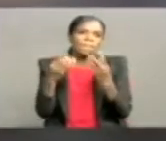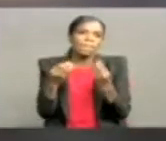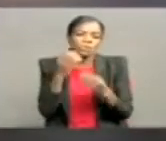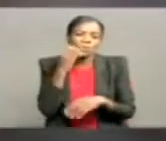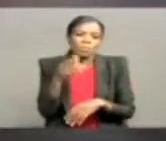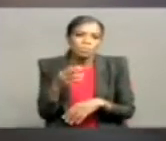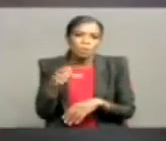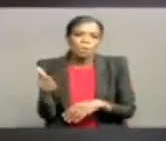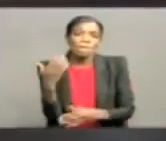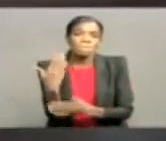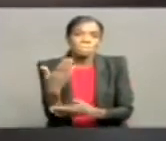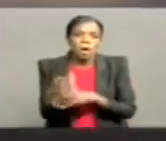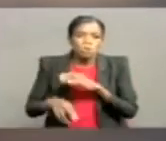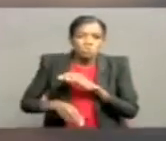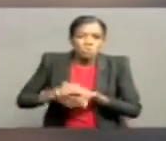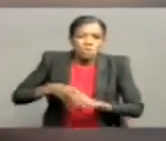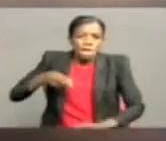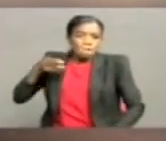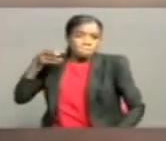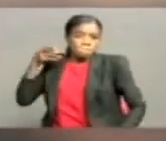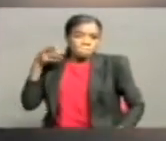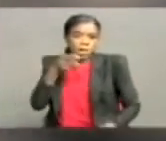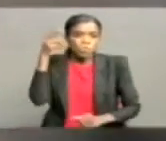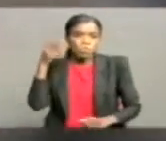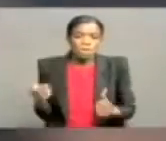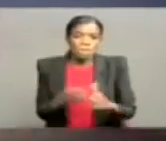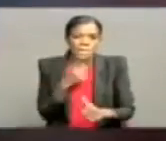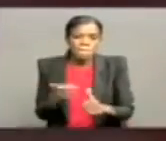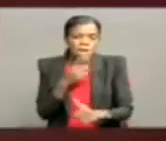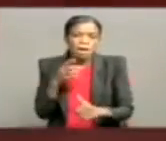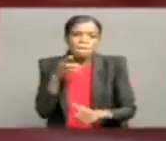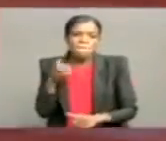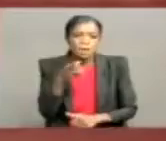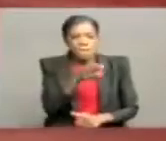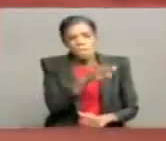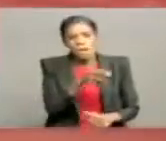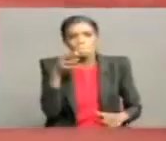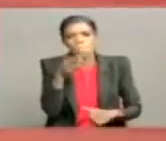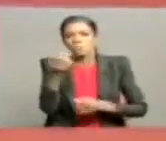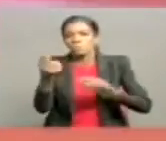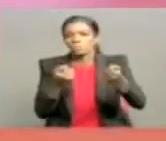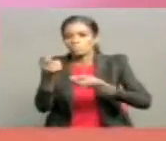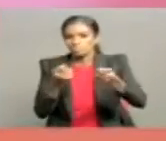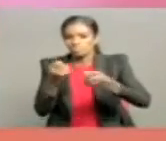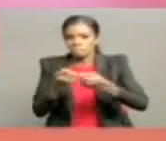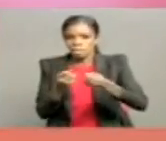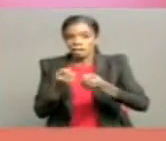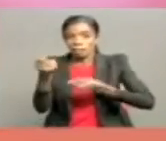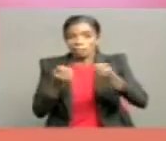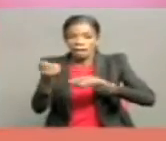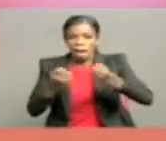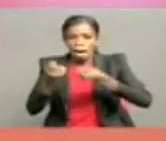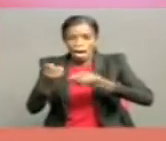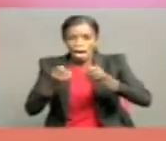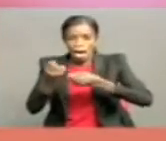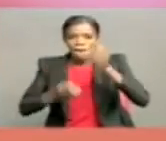mão, puxa já uma arma. Se ele puxa a arma, faz o primeiro tiro, que bate aqui. E foi assim que eu desvio a viatura, entro